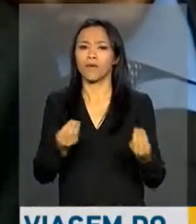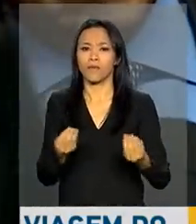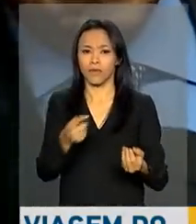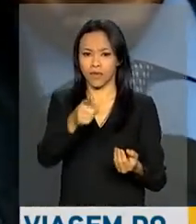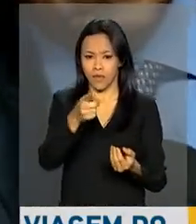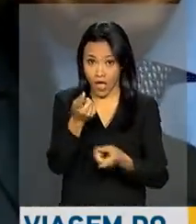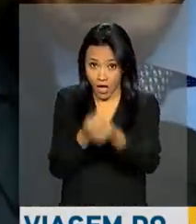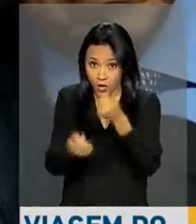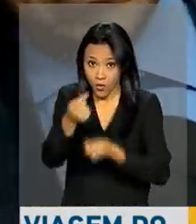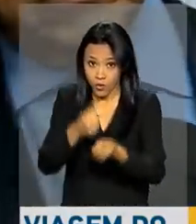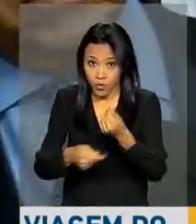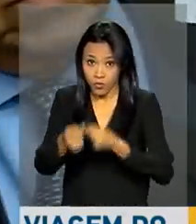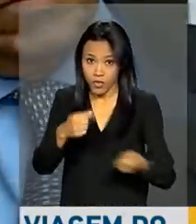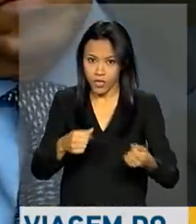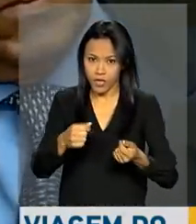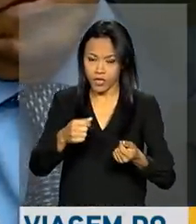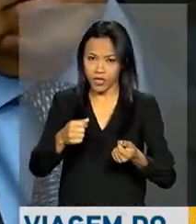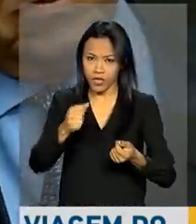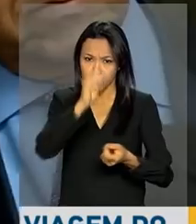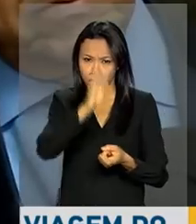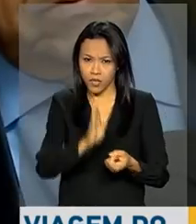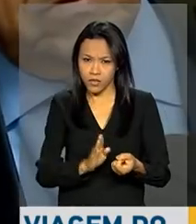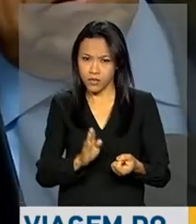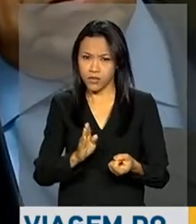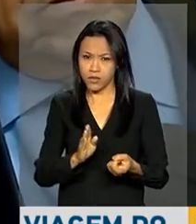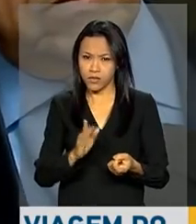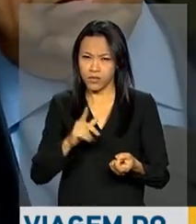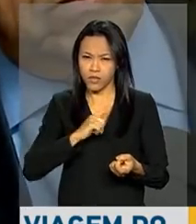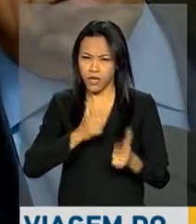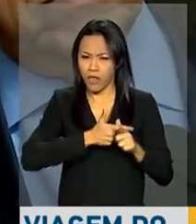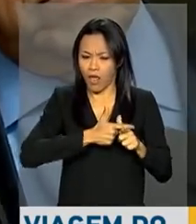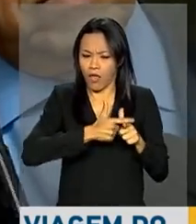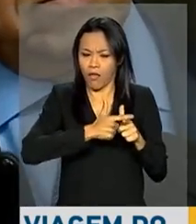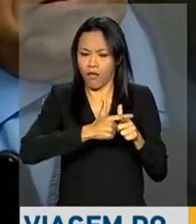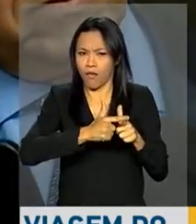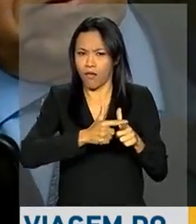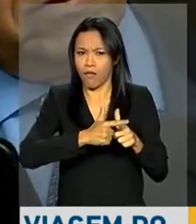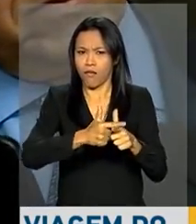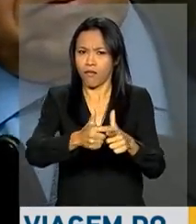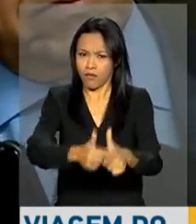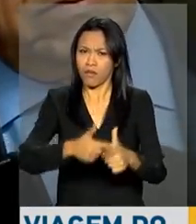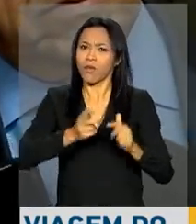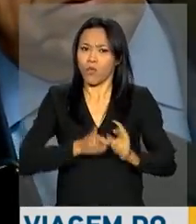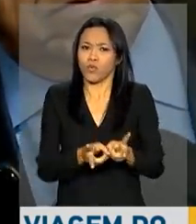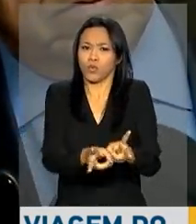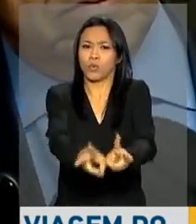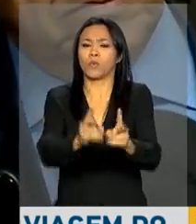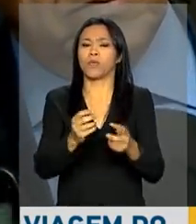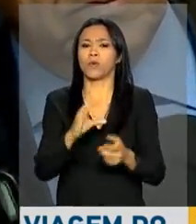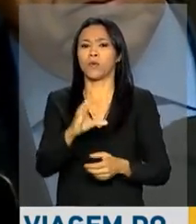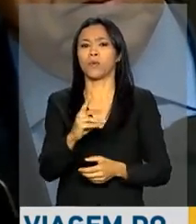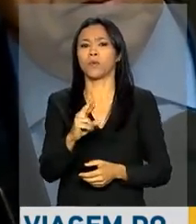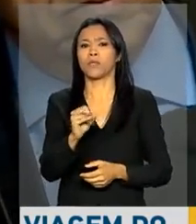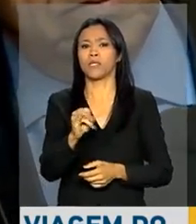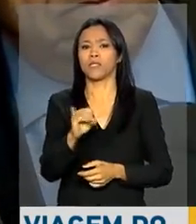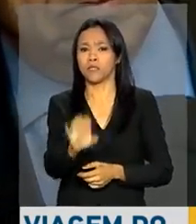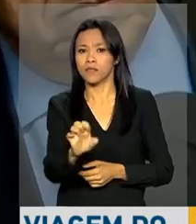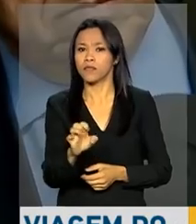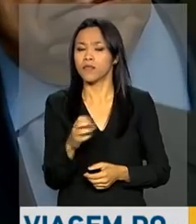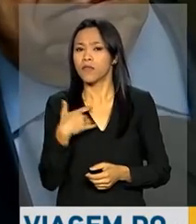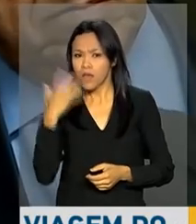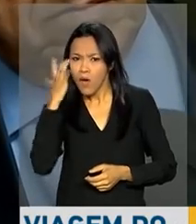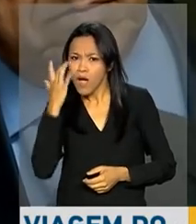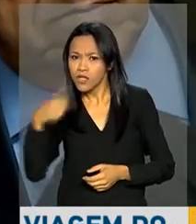A economia brasileira passou por várias crises, estamos enfrentando ainda várias dificuldades, tentando aprovar reformas. Eu imagino